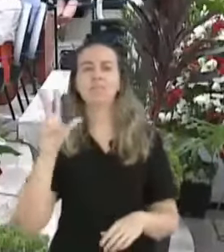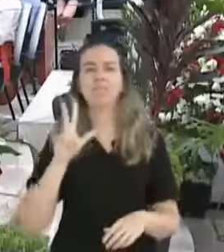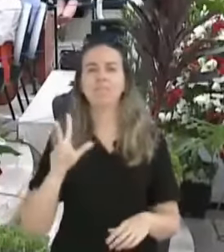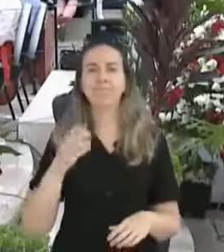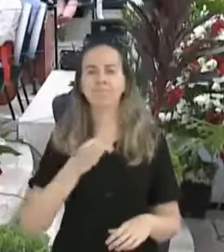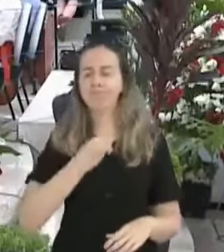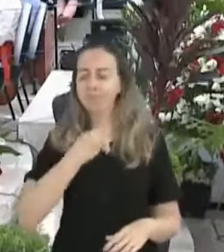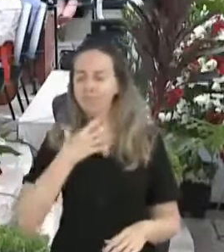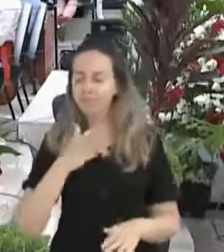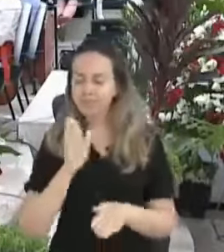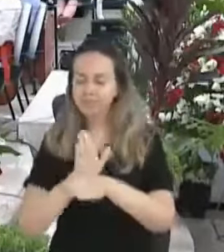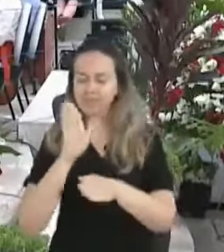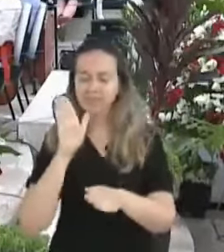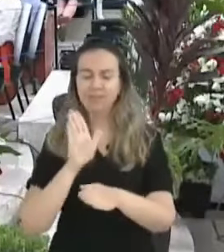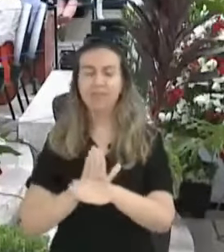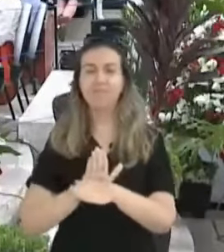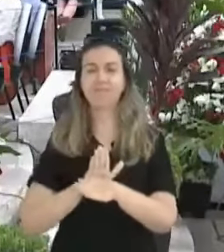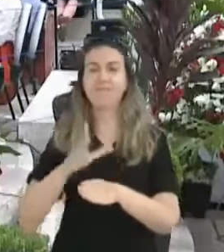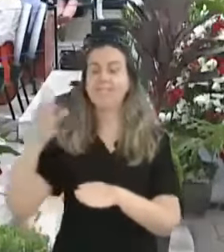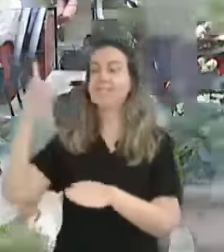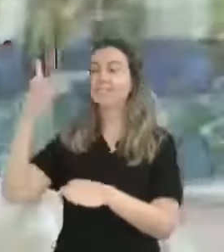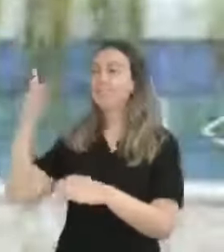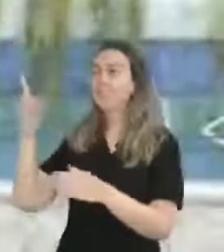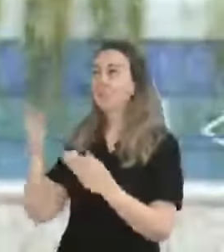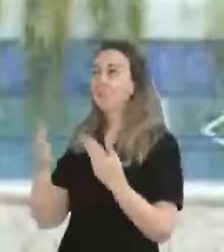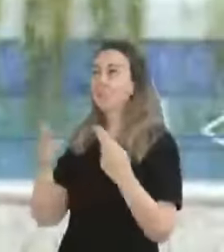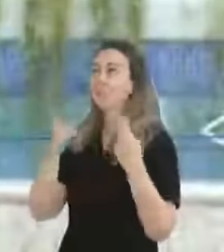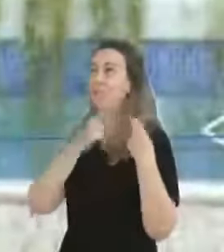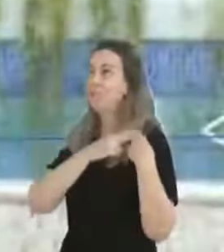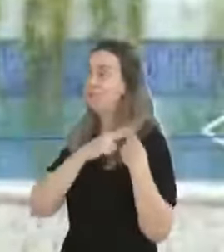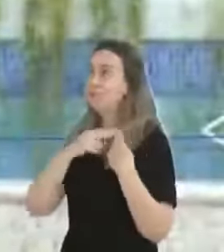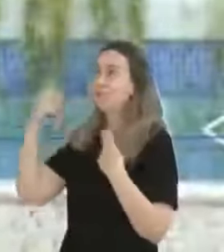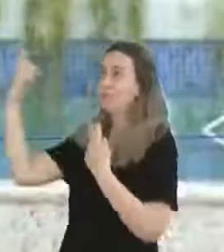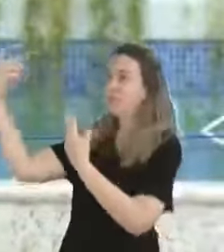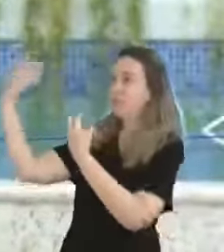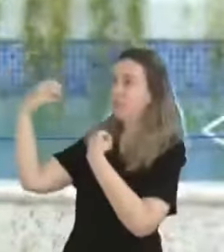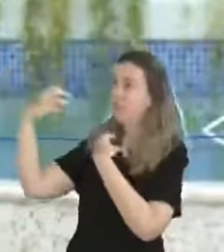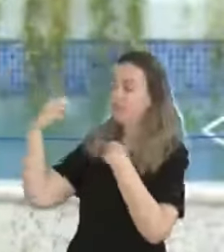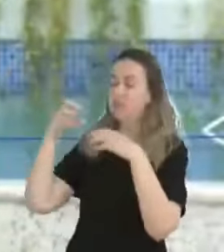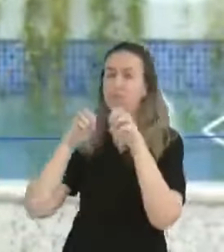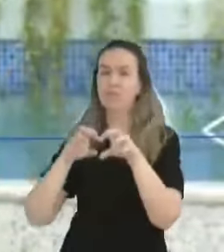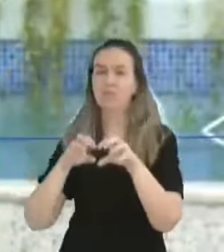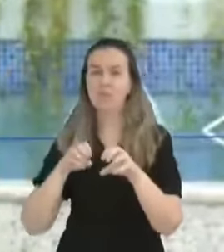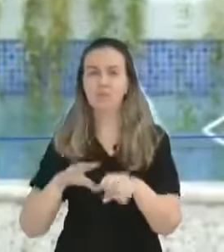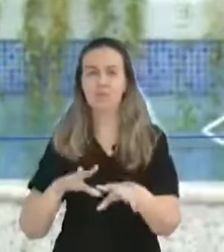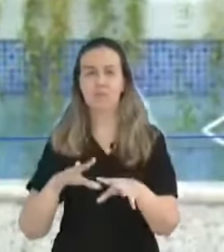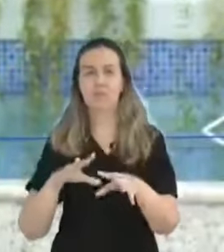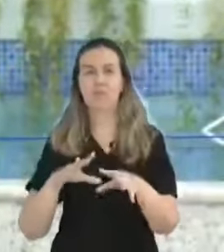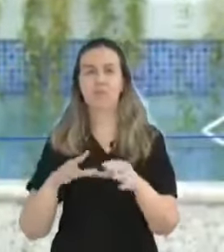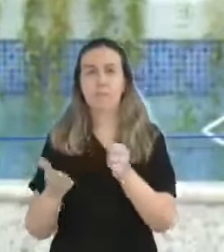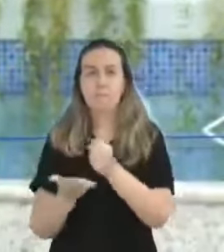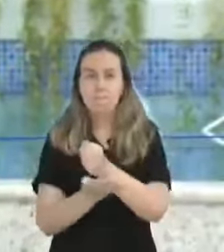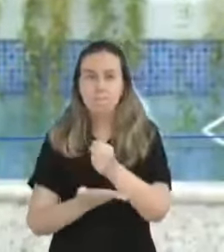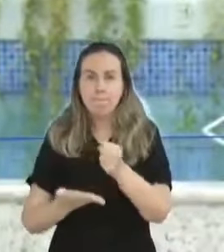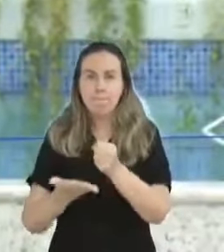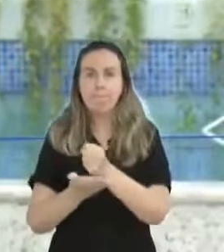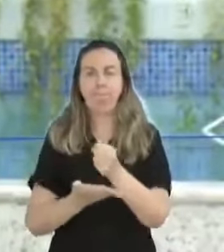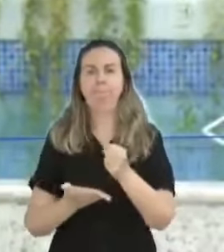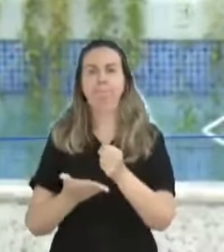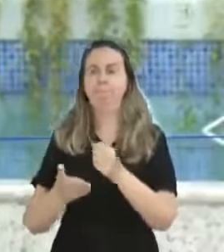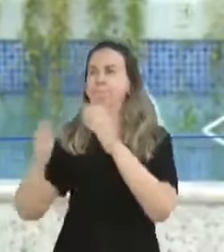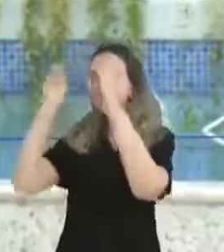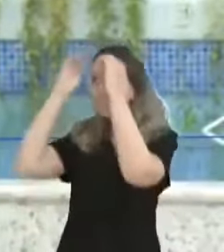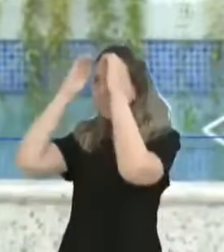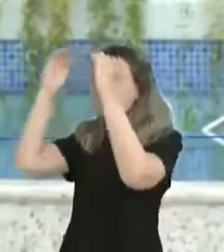sua igreja, e nós temos uma responsabilidade de manter o bastão do